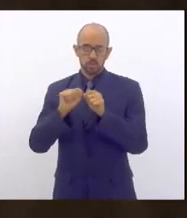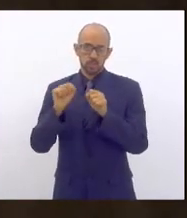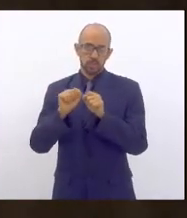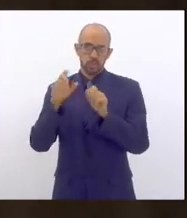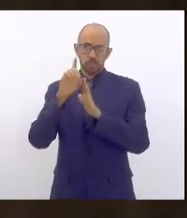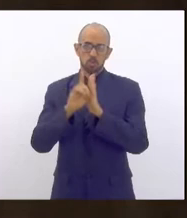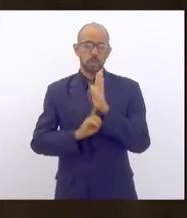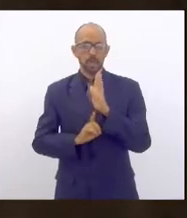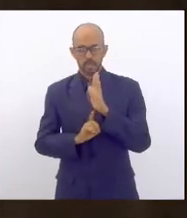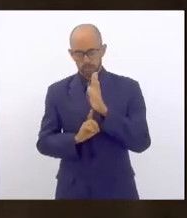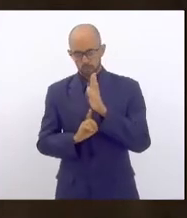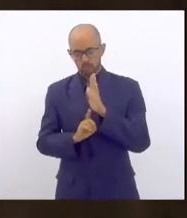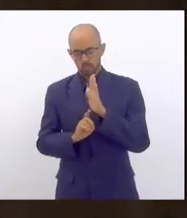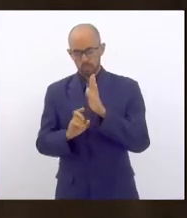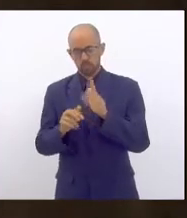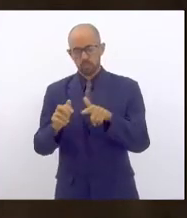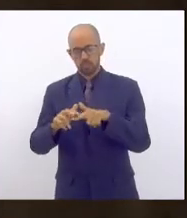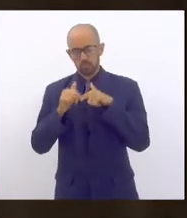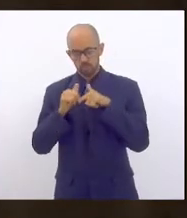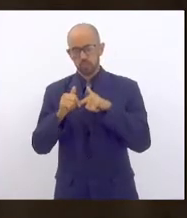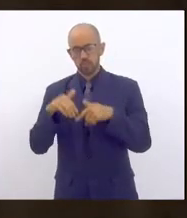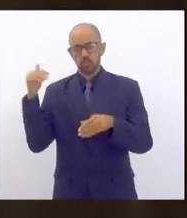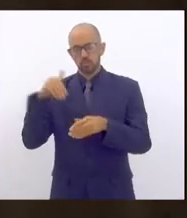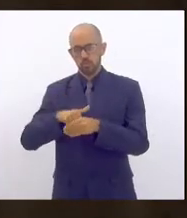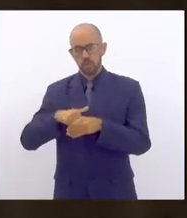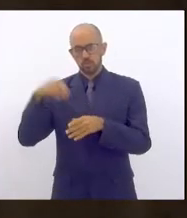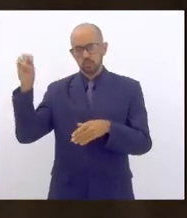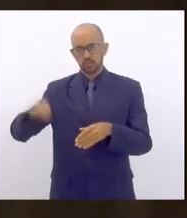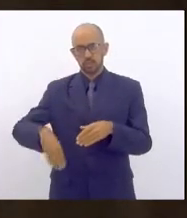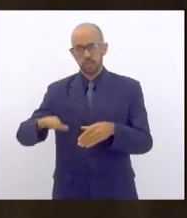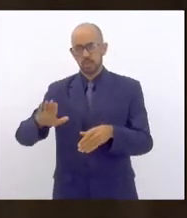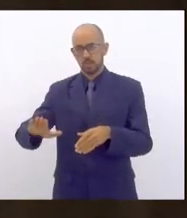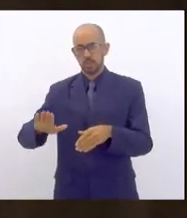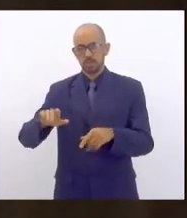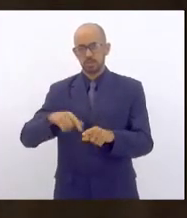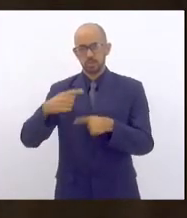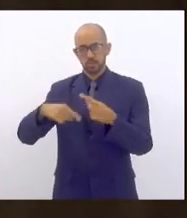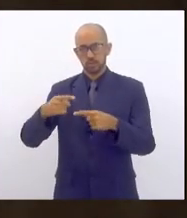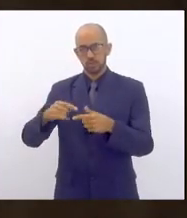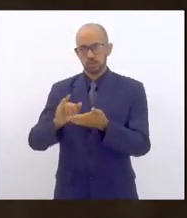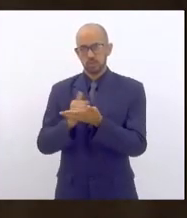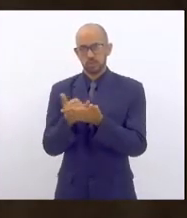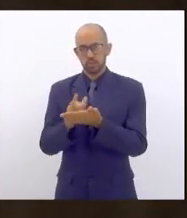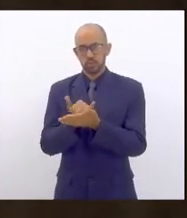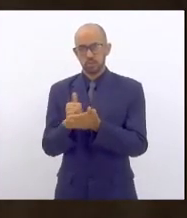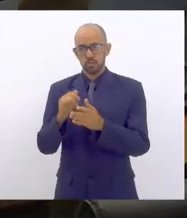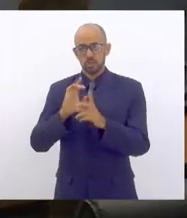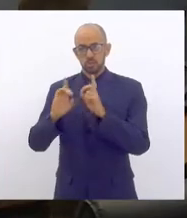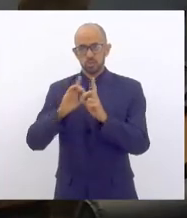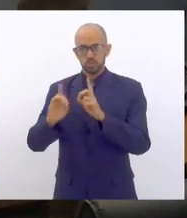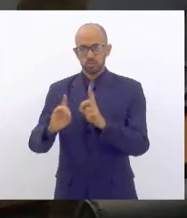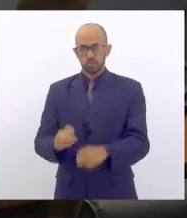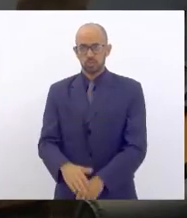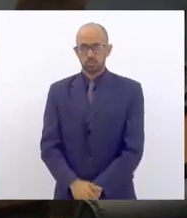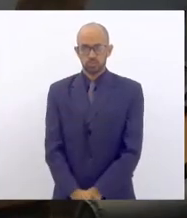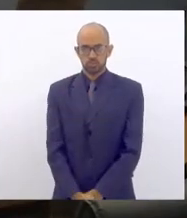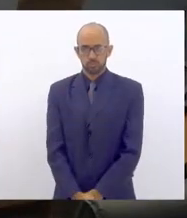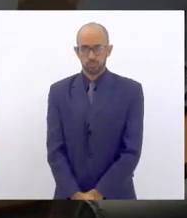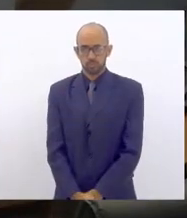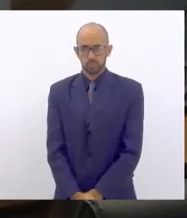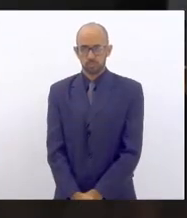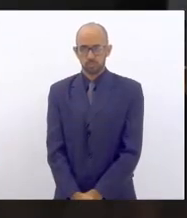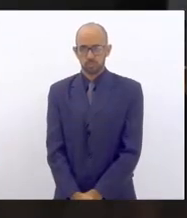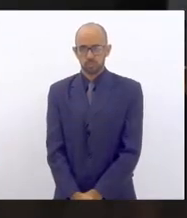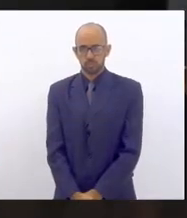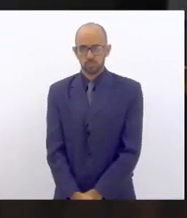decreto. Portanto, o parecer é favorável com a emenda. Eu estou inscrito para discutir a matéria.